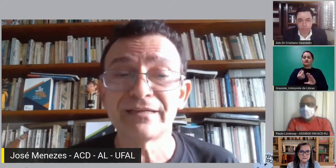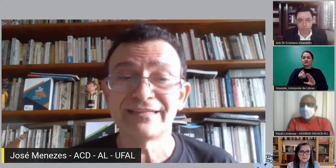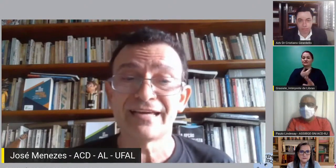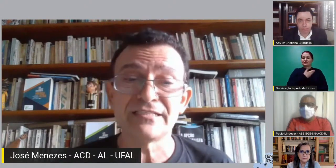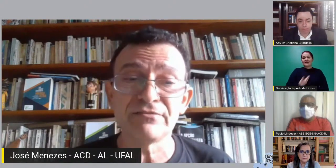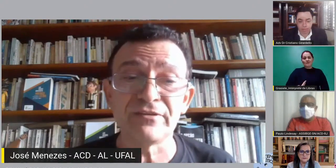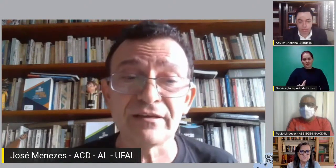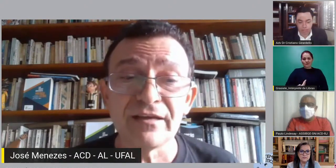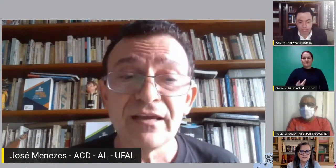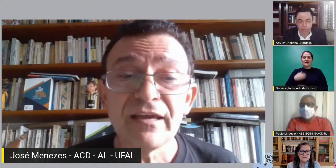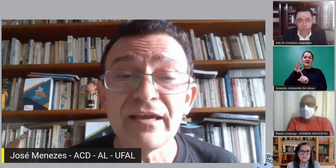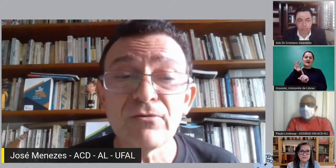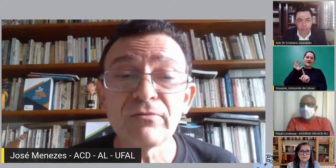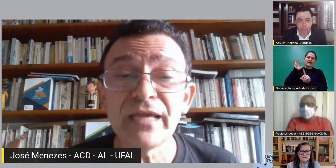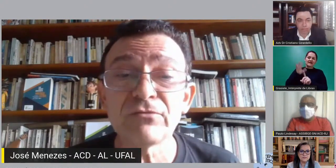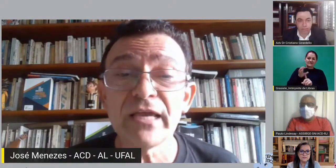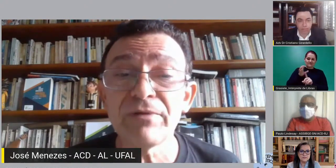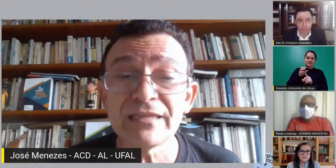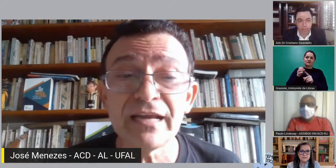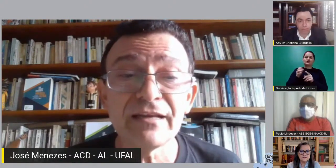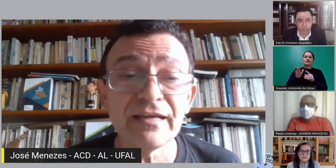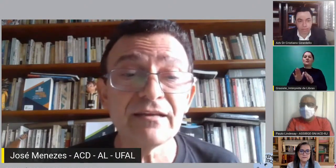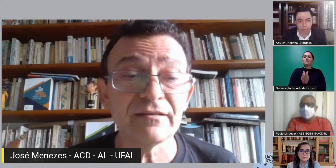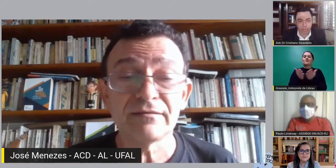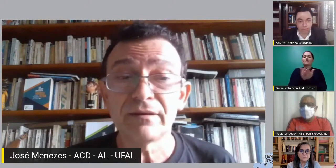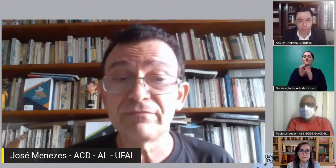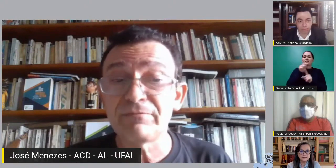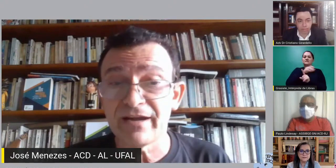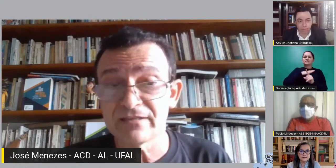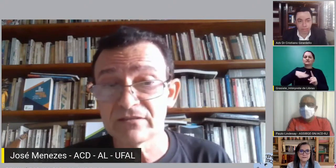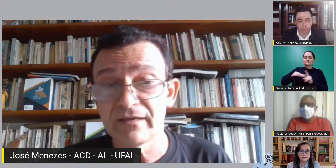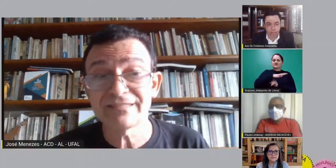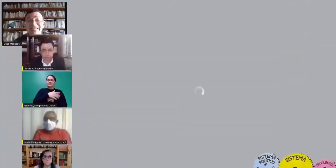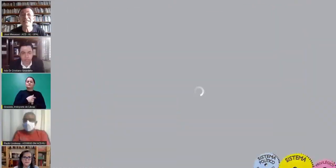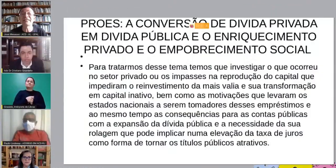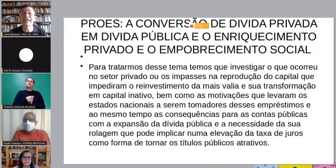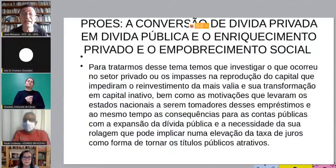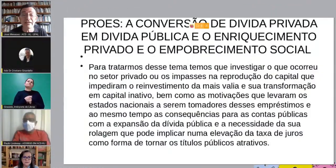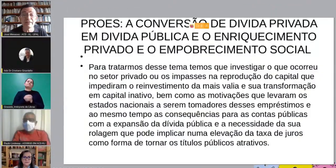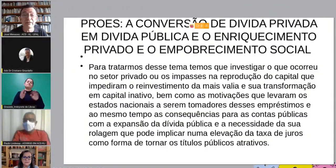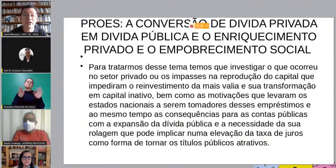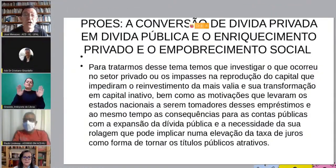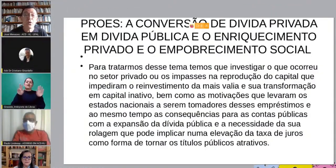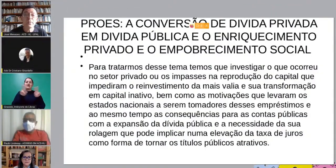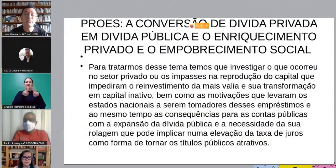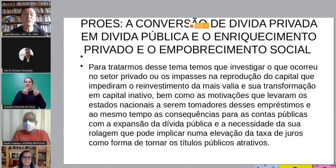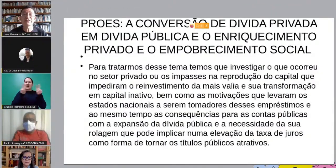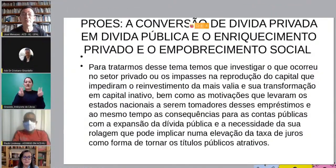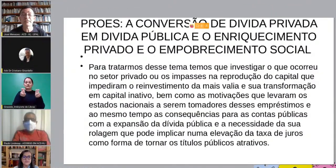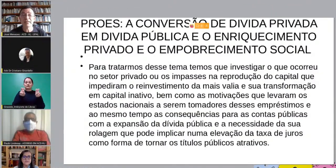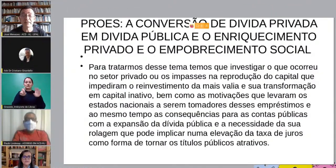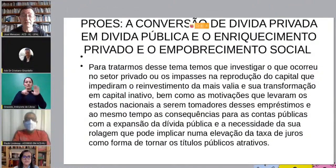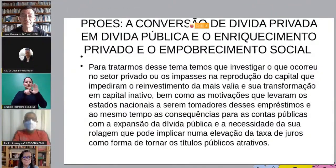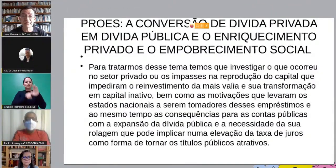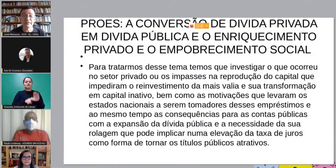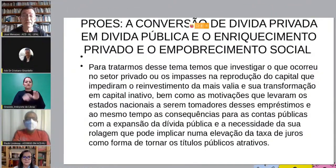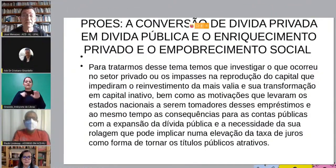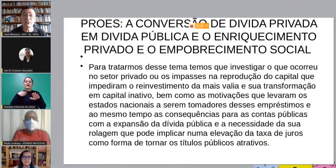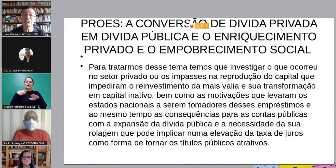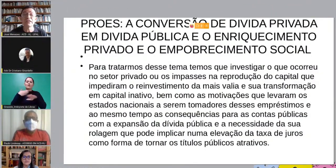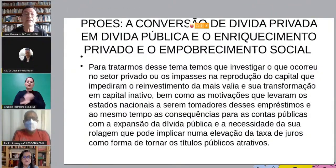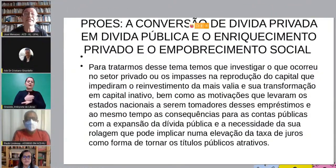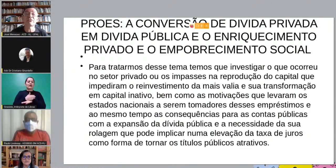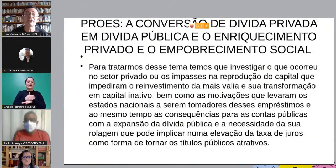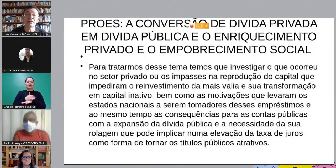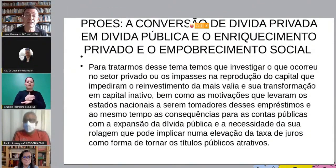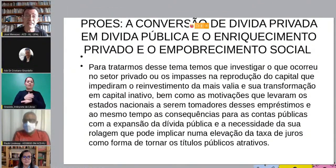esse tema da dívida, eu entrei nele sem querer. Quando eu fui fazer o mestrado em Campina